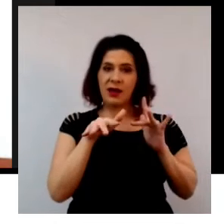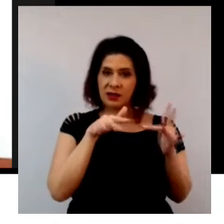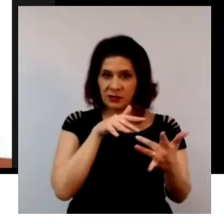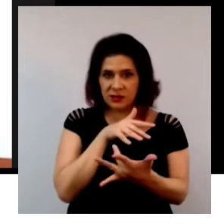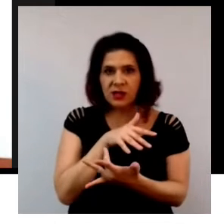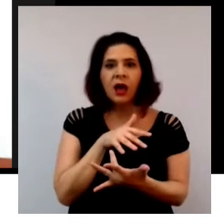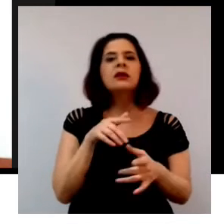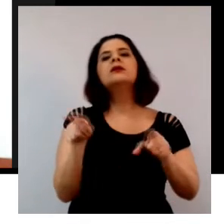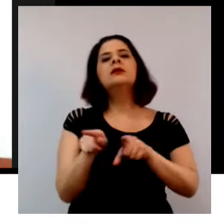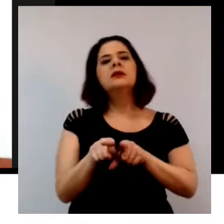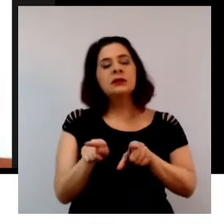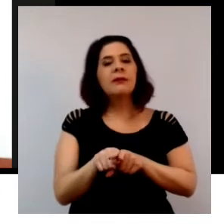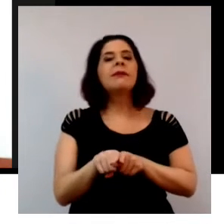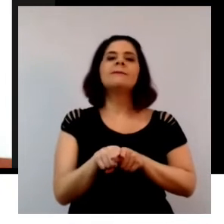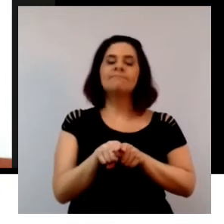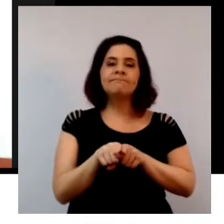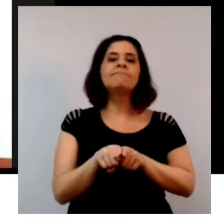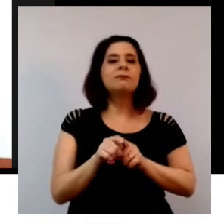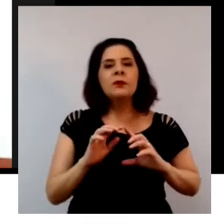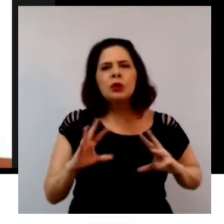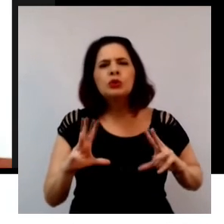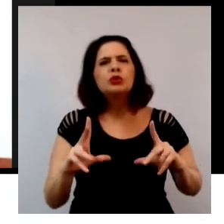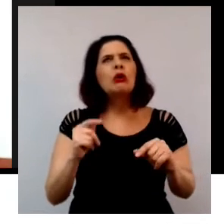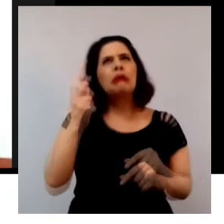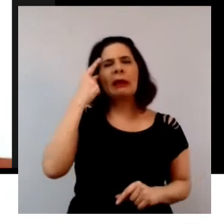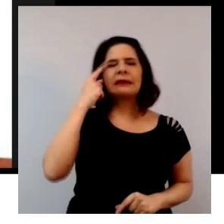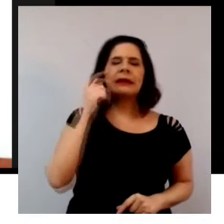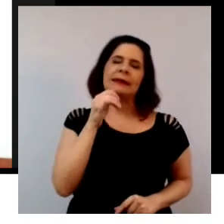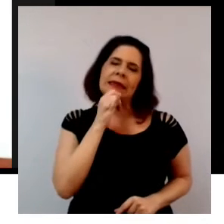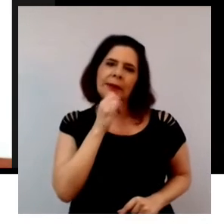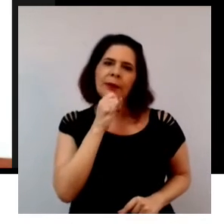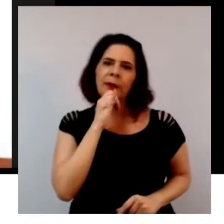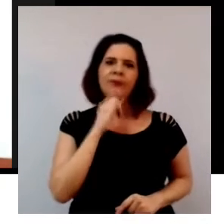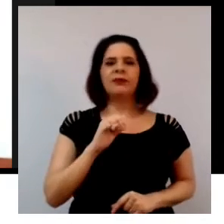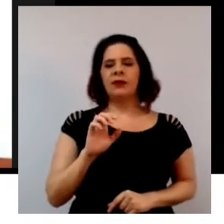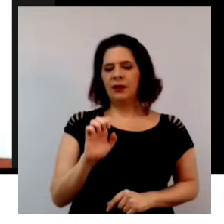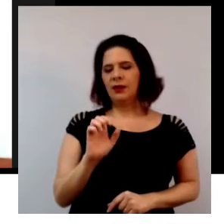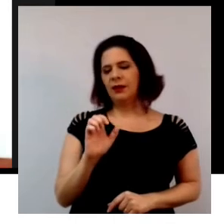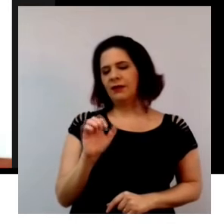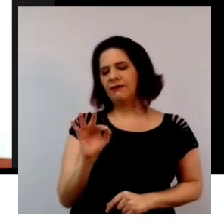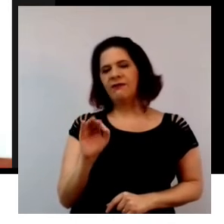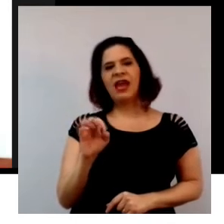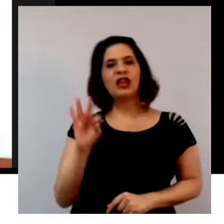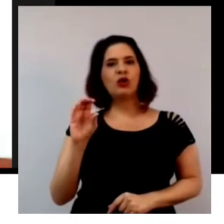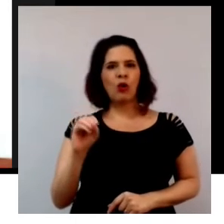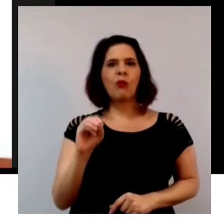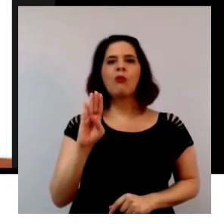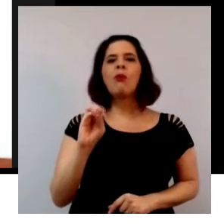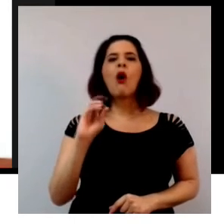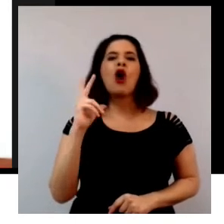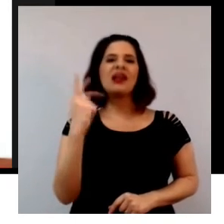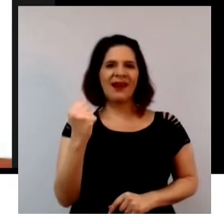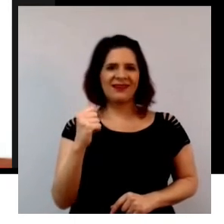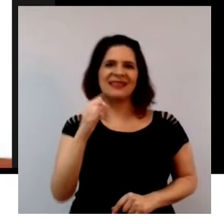que tudo isso que a gente fala de efeito bolha, ou a nossa incapacidade de dialogar, uma leitura enviesada, às vezes